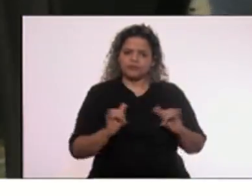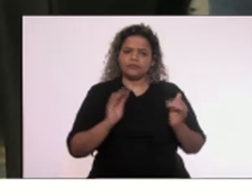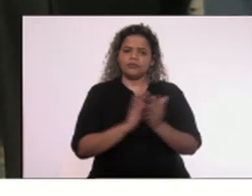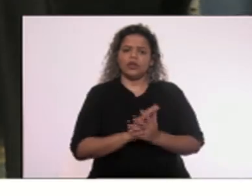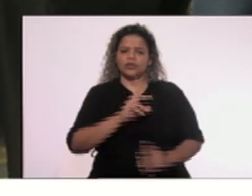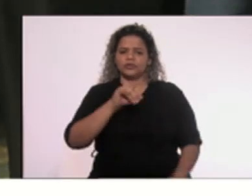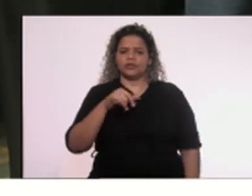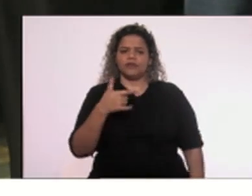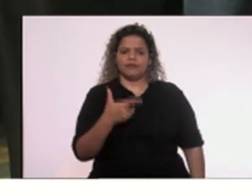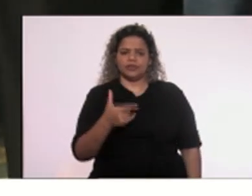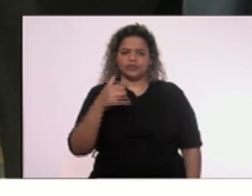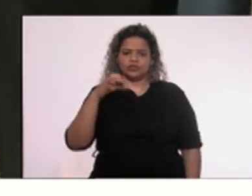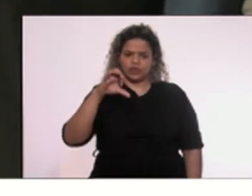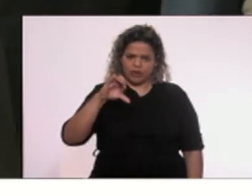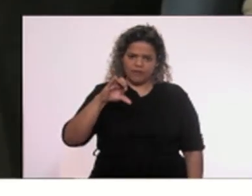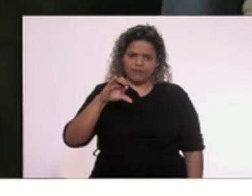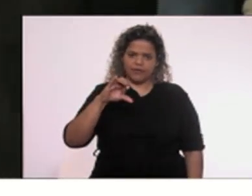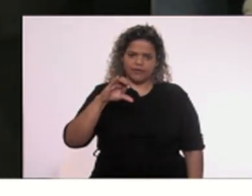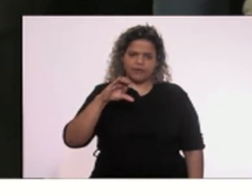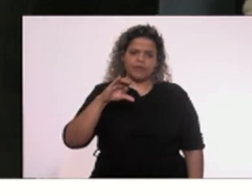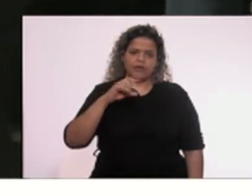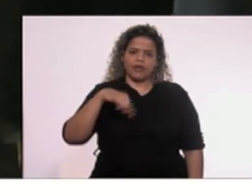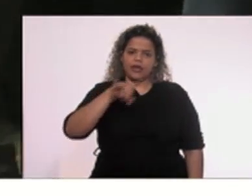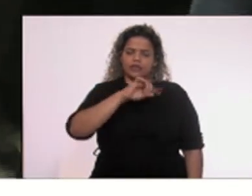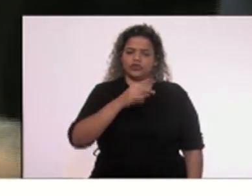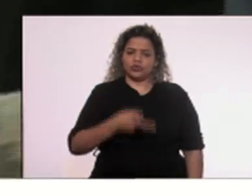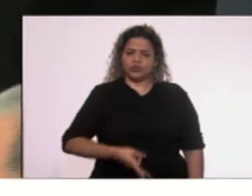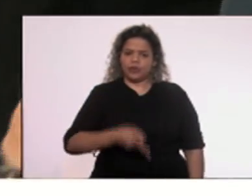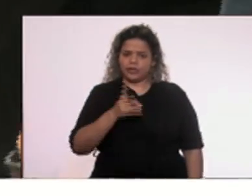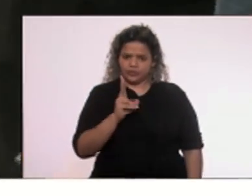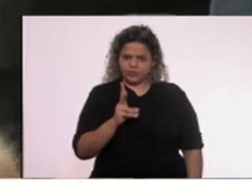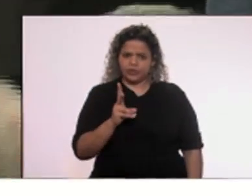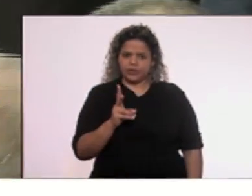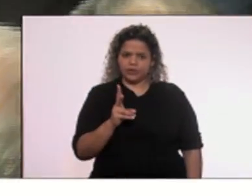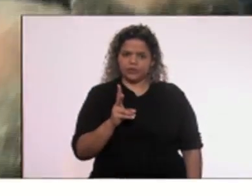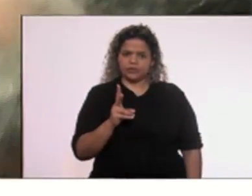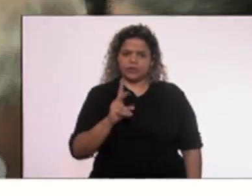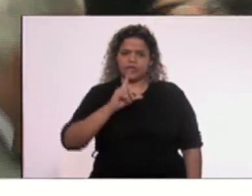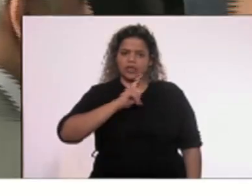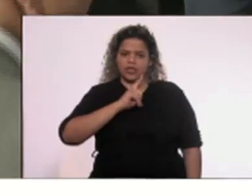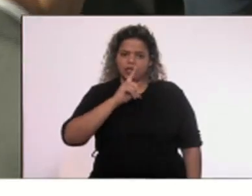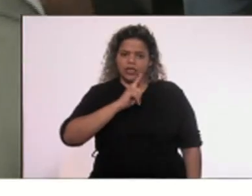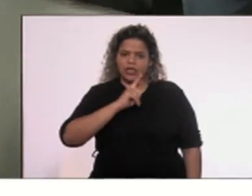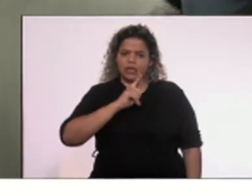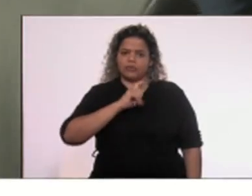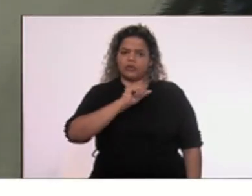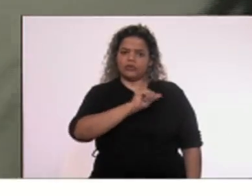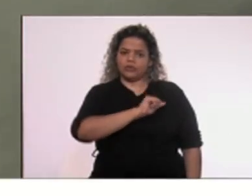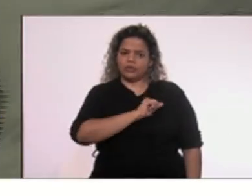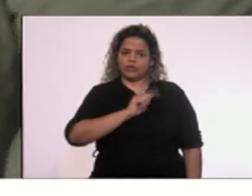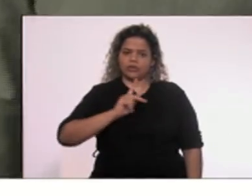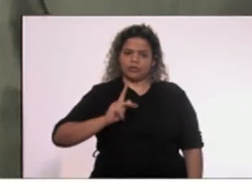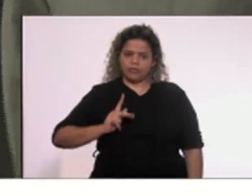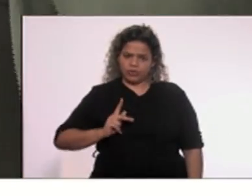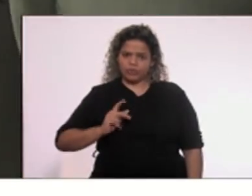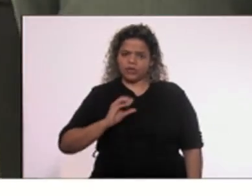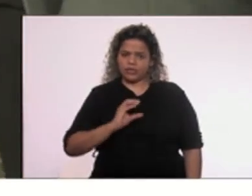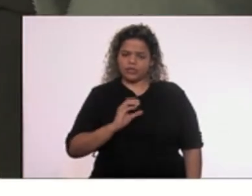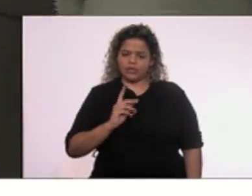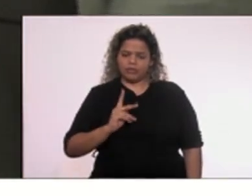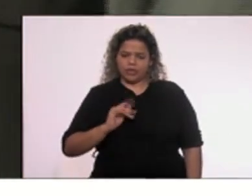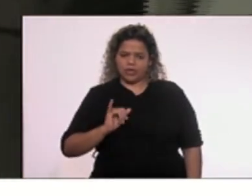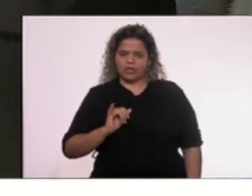que no dia 29, às 14 horas, teremos a audiência pública da CPI da